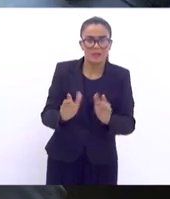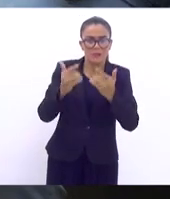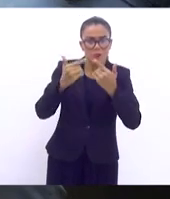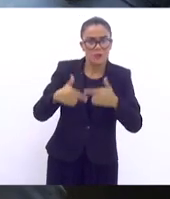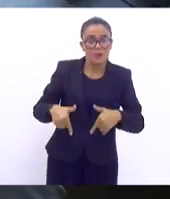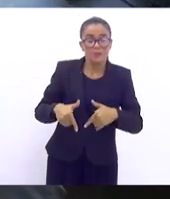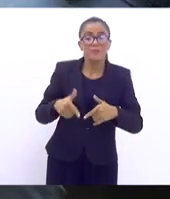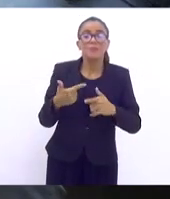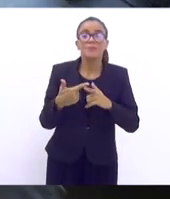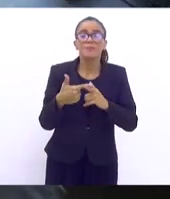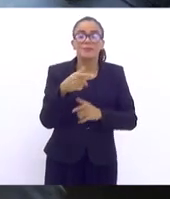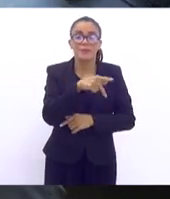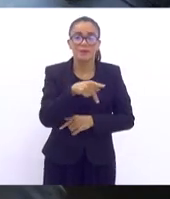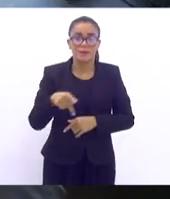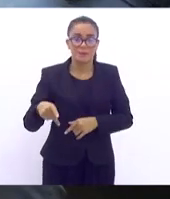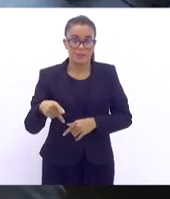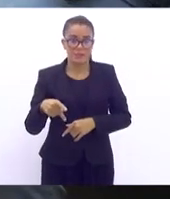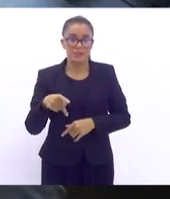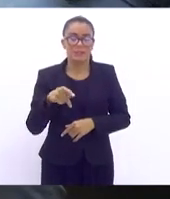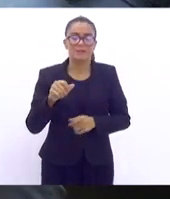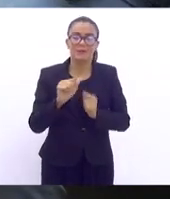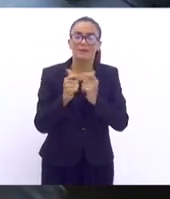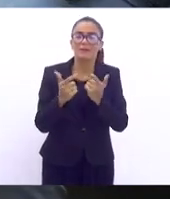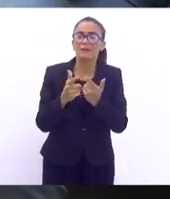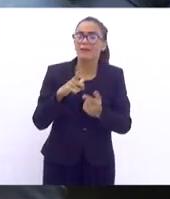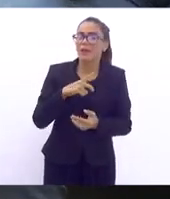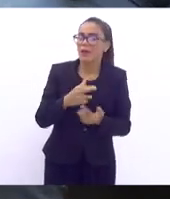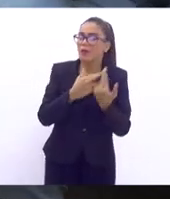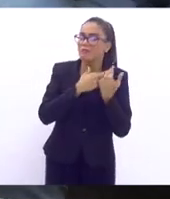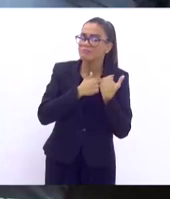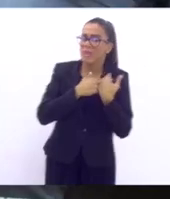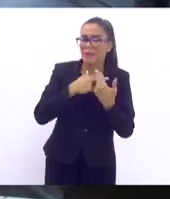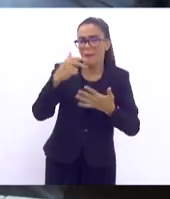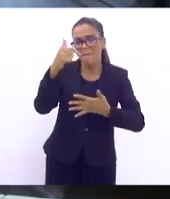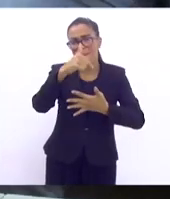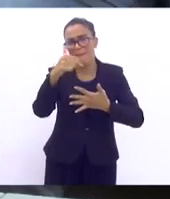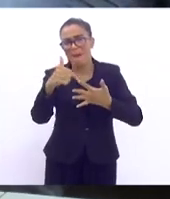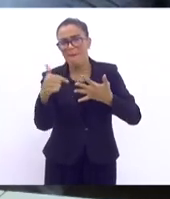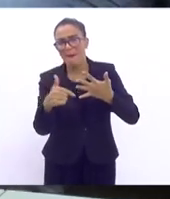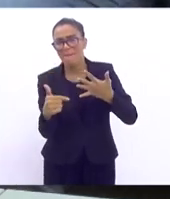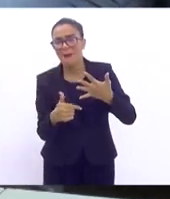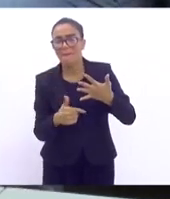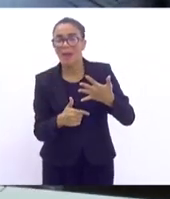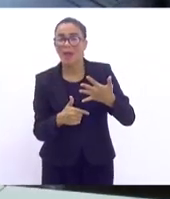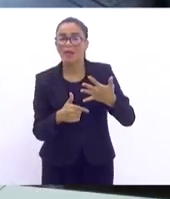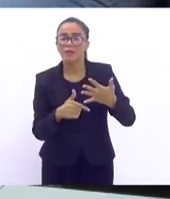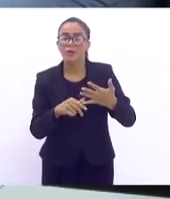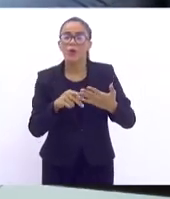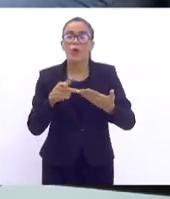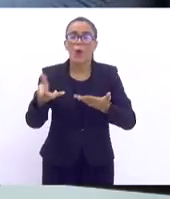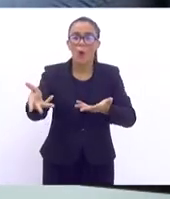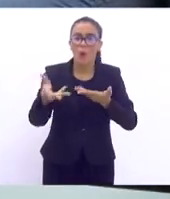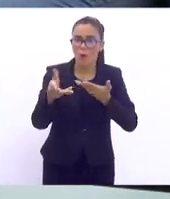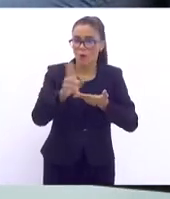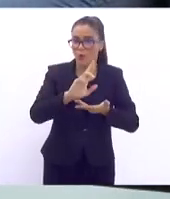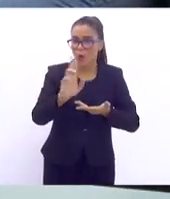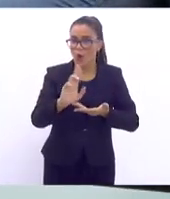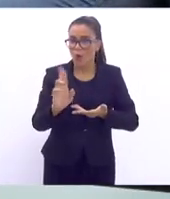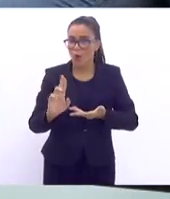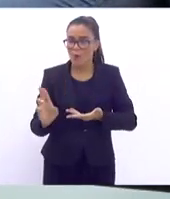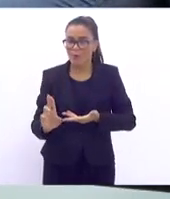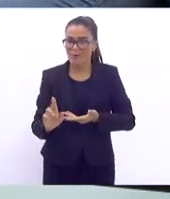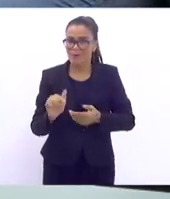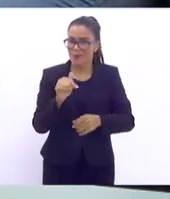o presidente da alergia ele tem prerrogativas de fazer inúmeras nomeações nesse caso aqui ele não tem